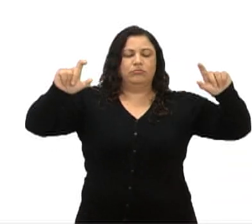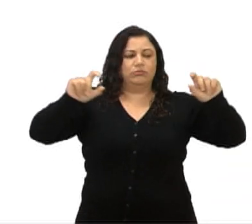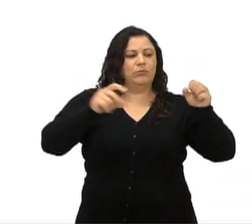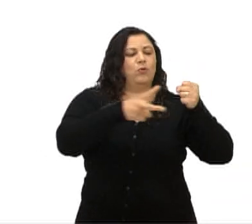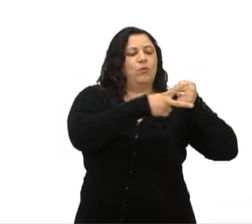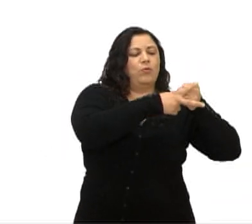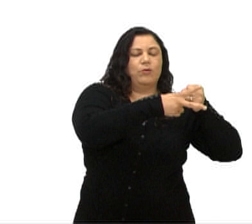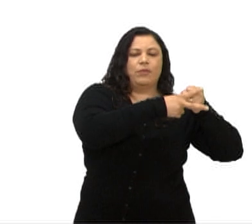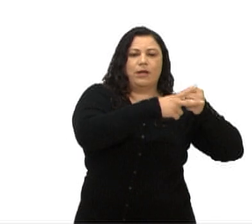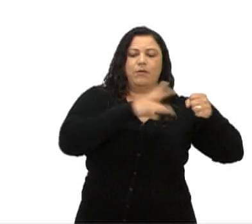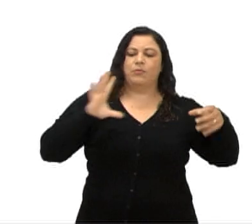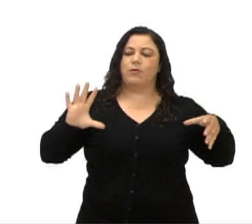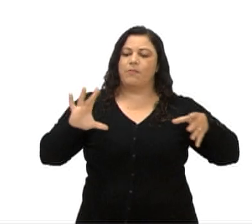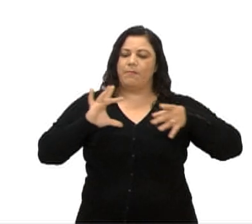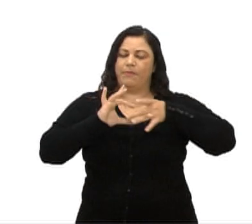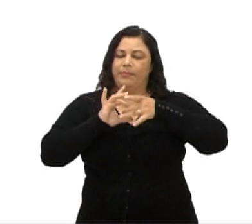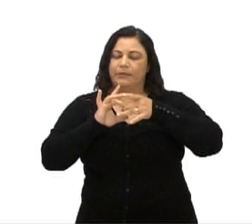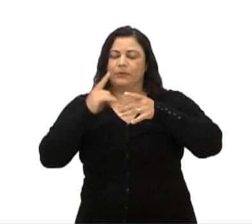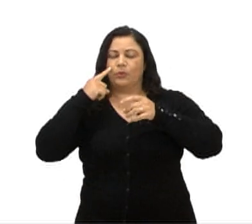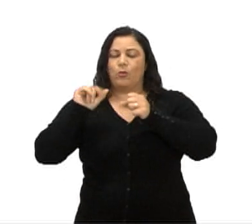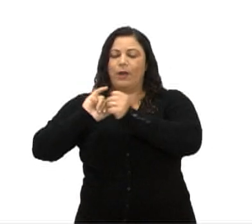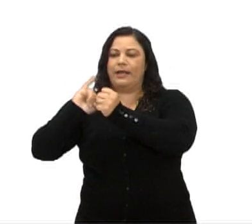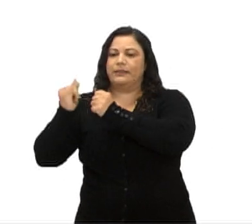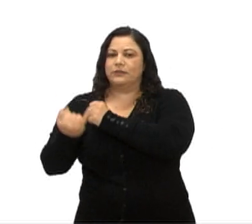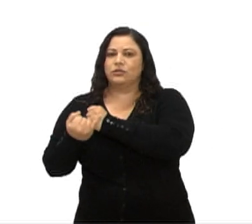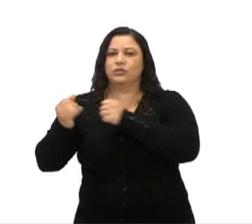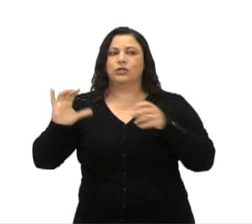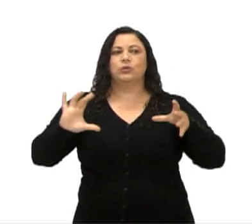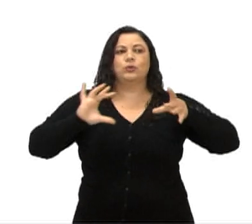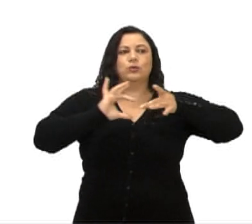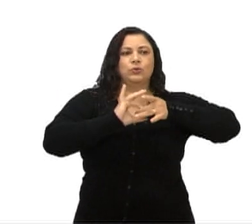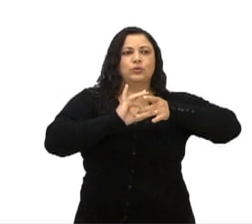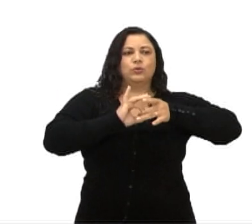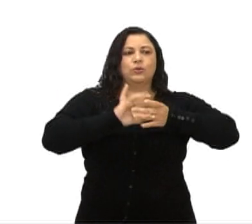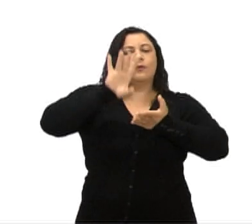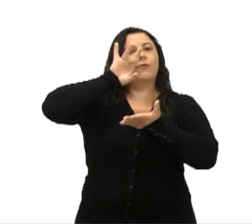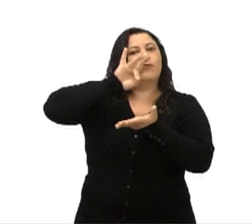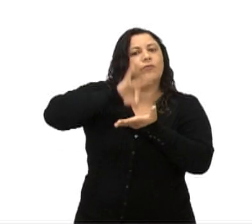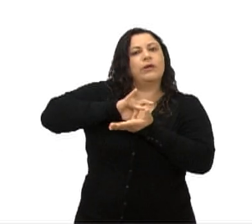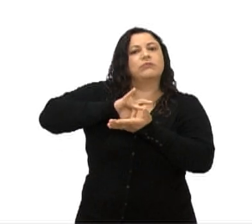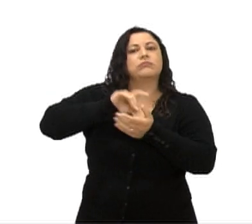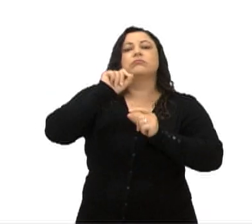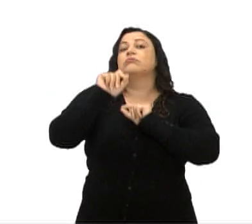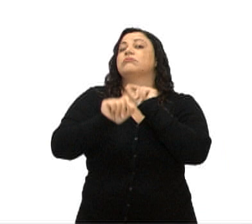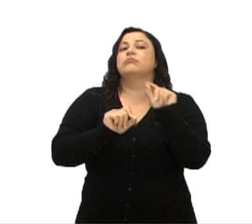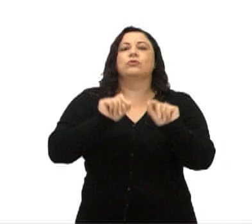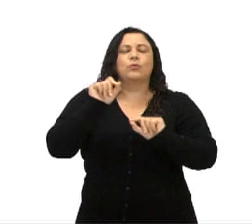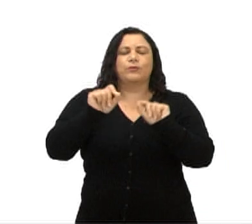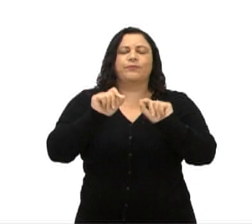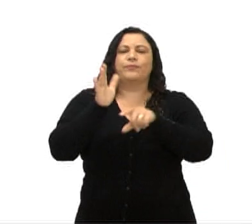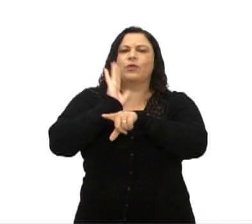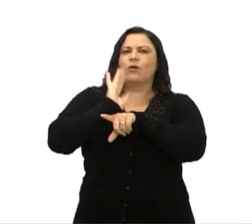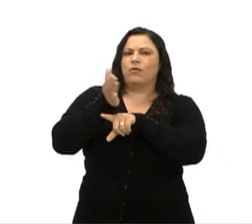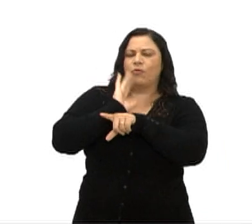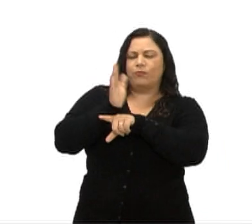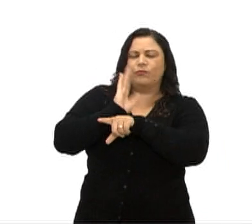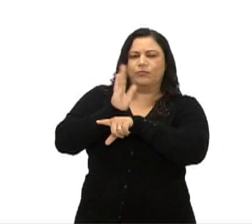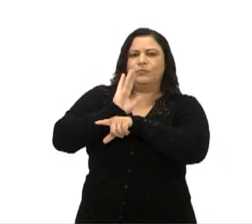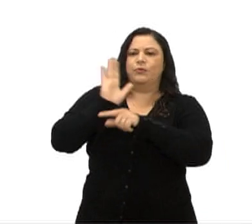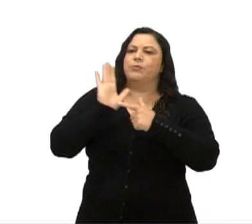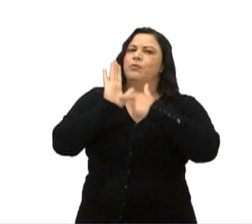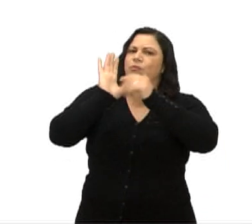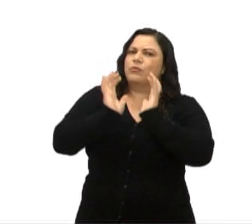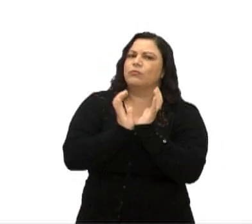O adjetivo está ali. E aqui nós temos o quê? Um fato. O filme Pantera Negra foi indicado ao Oscar